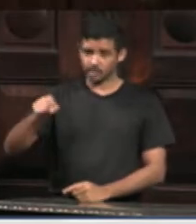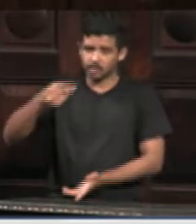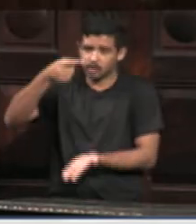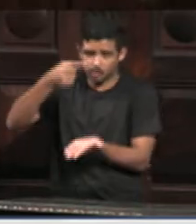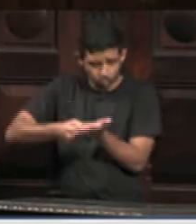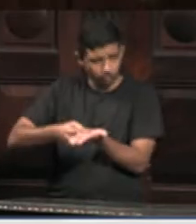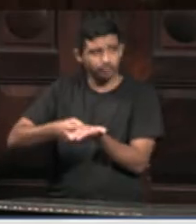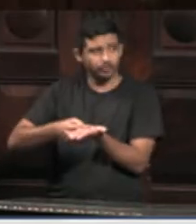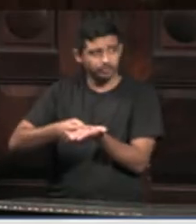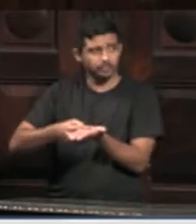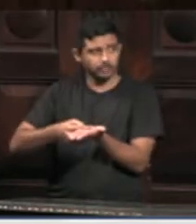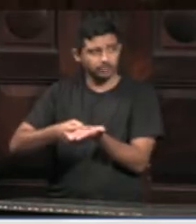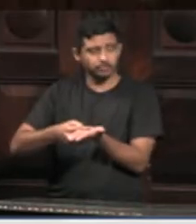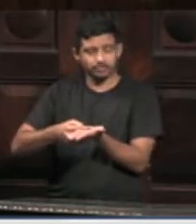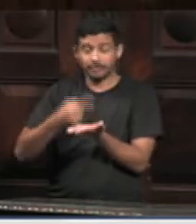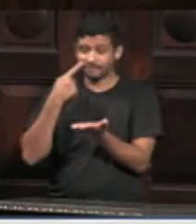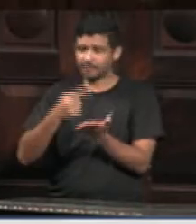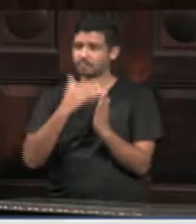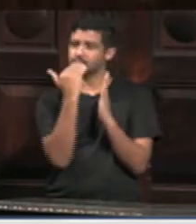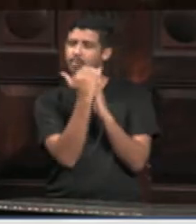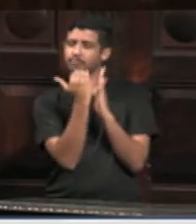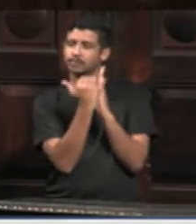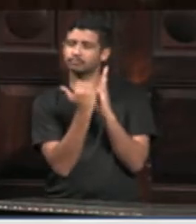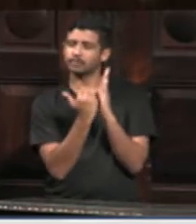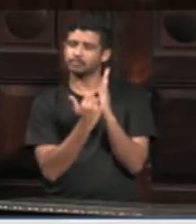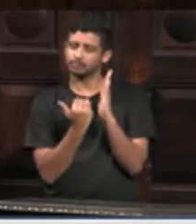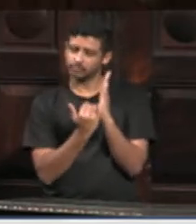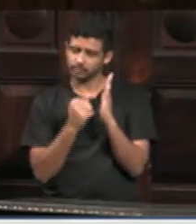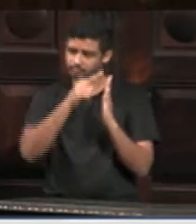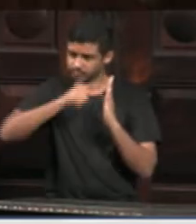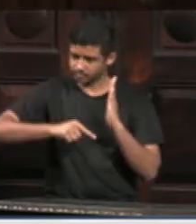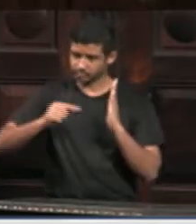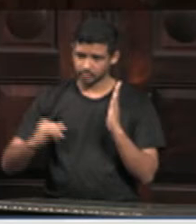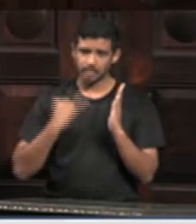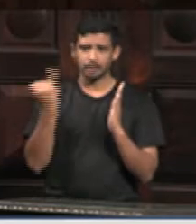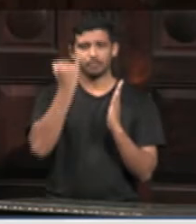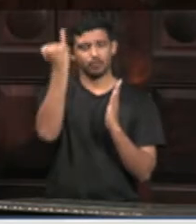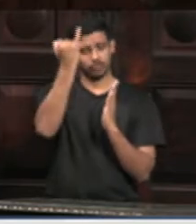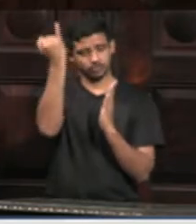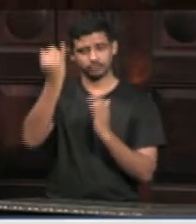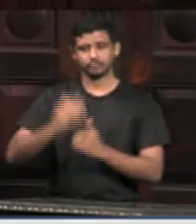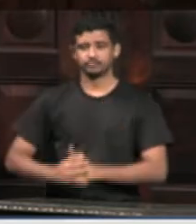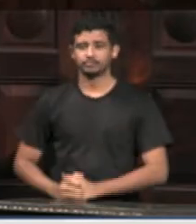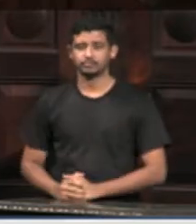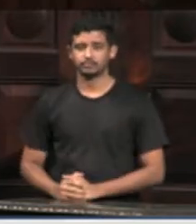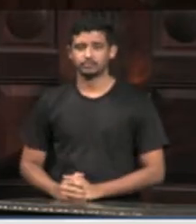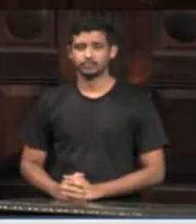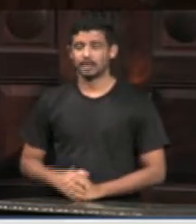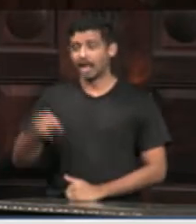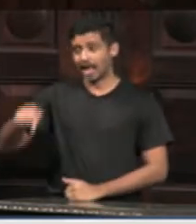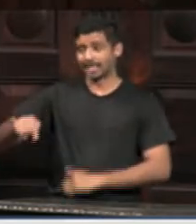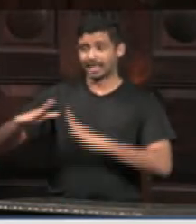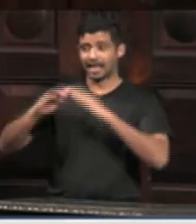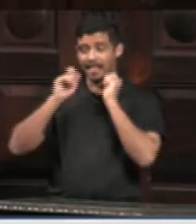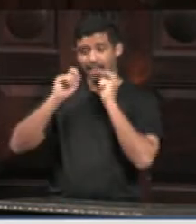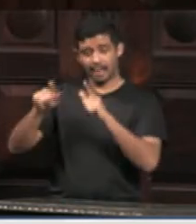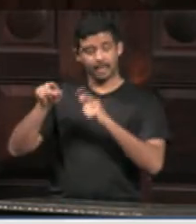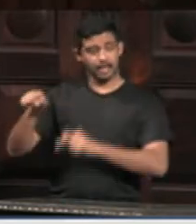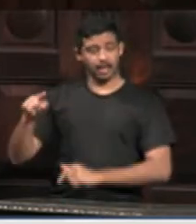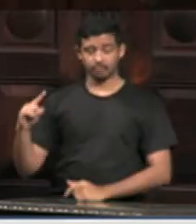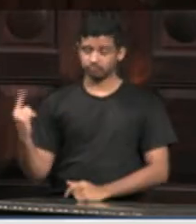com esses princípios da Casa ser independente e